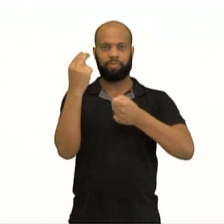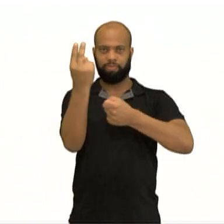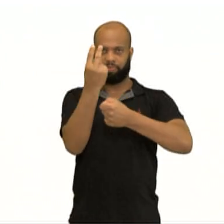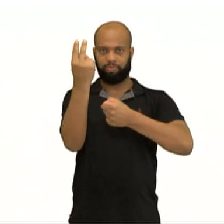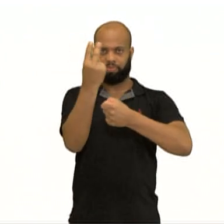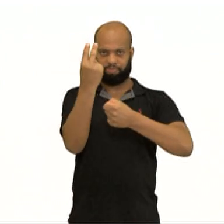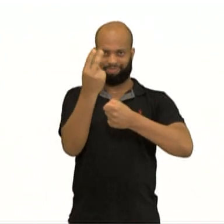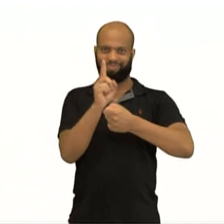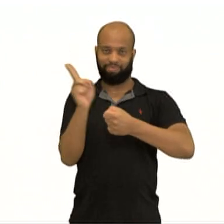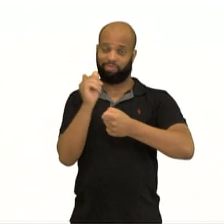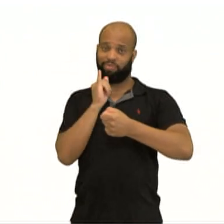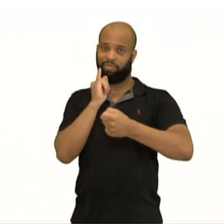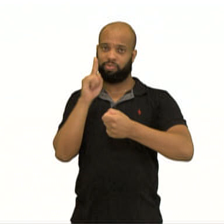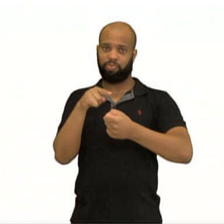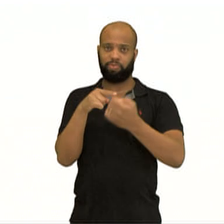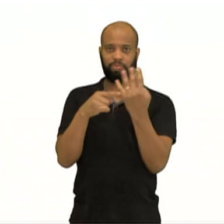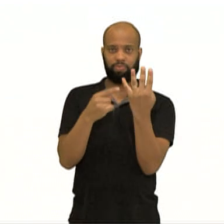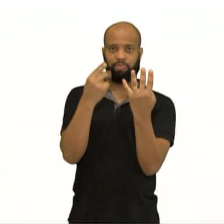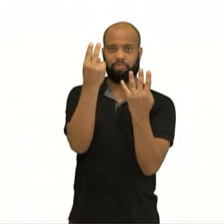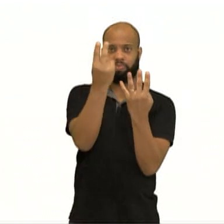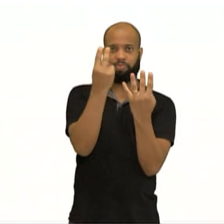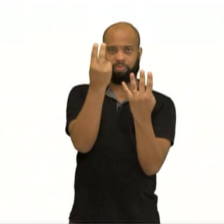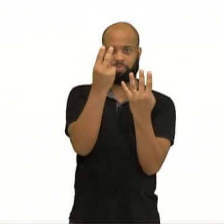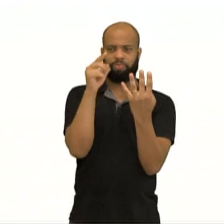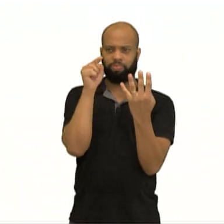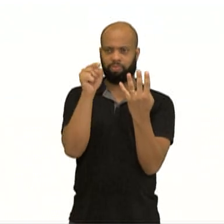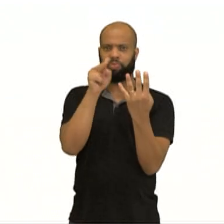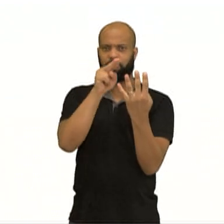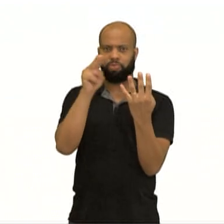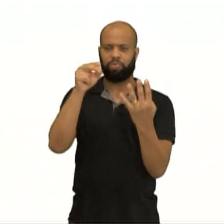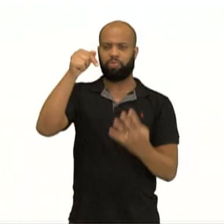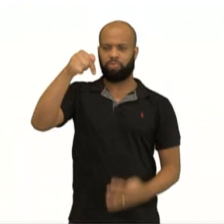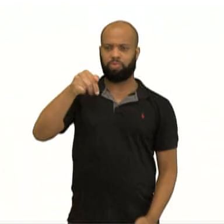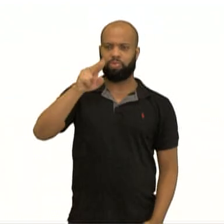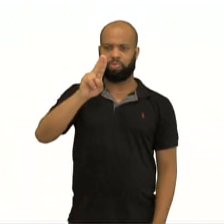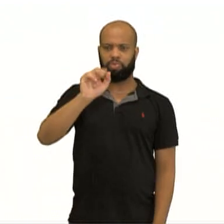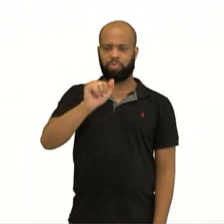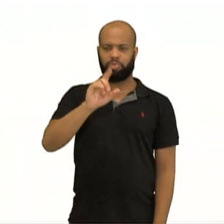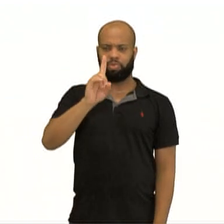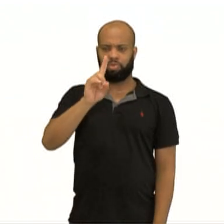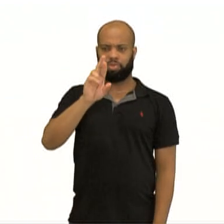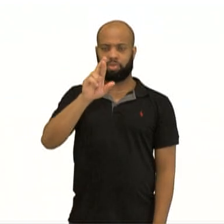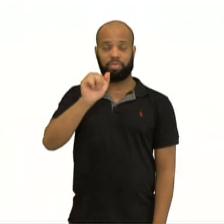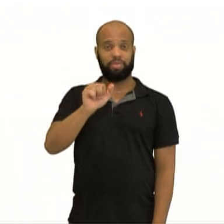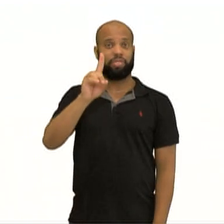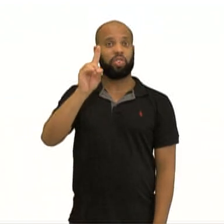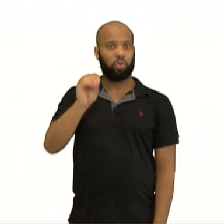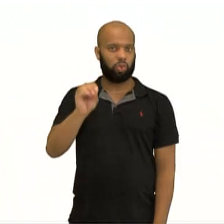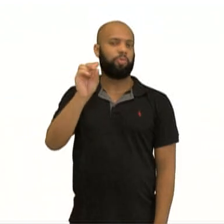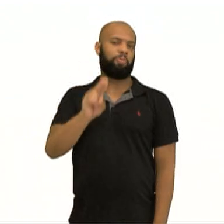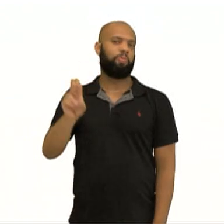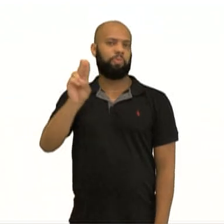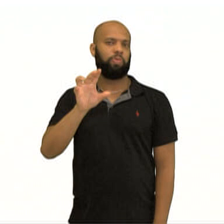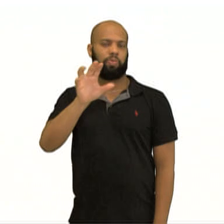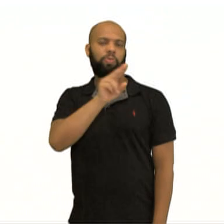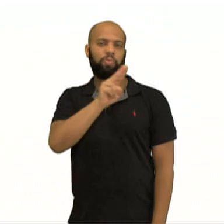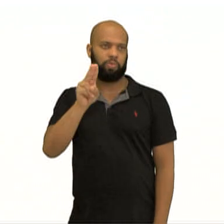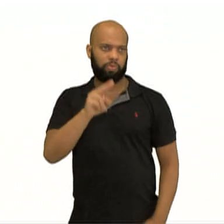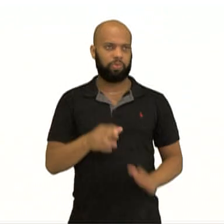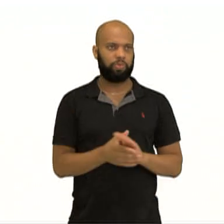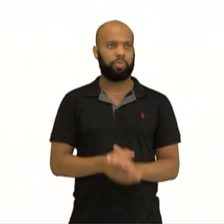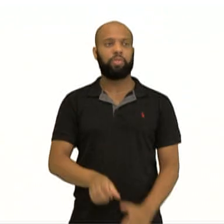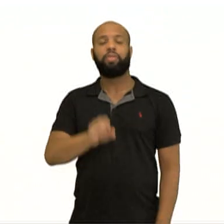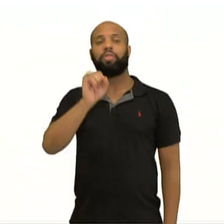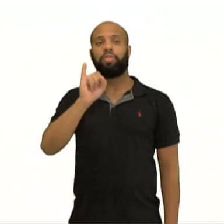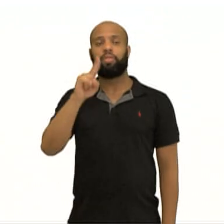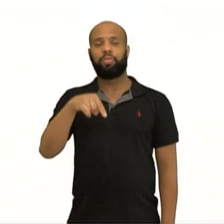elevado à segunda potência. O mais usado é 4 ao quadrado, tá? Quando